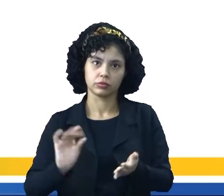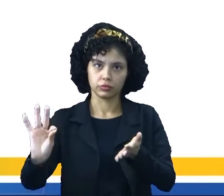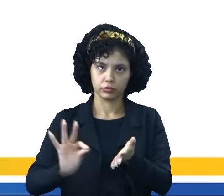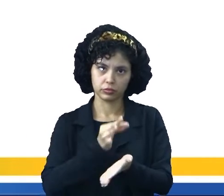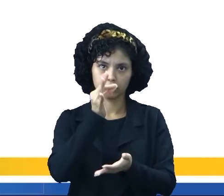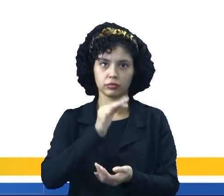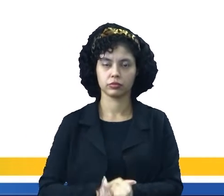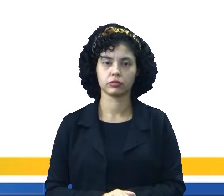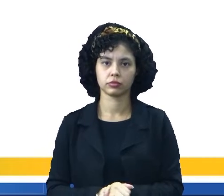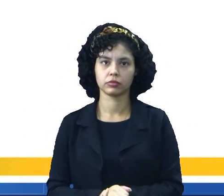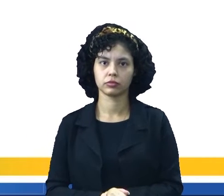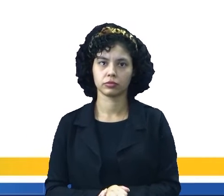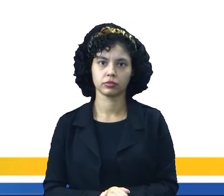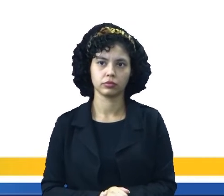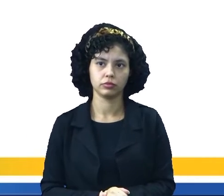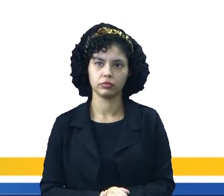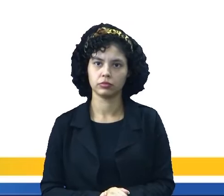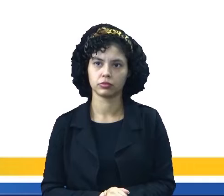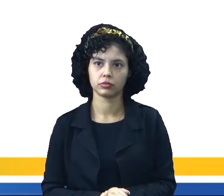efetuador.